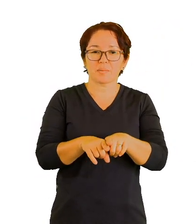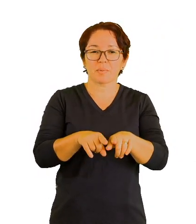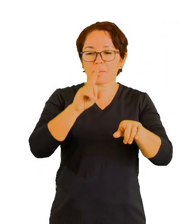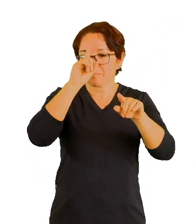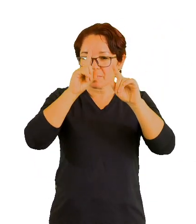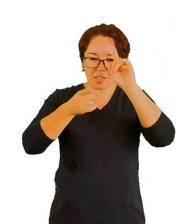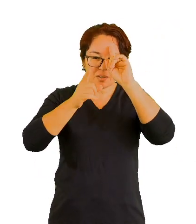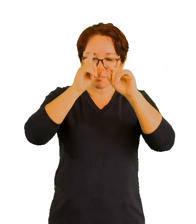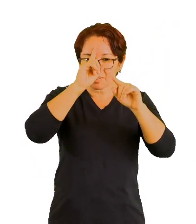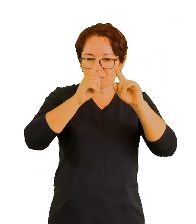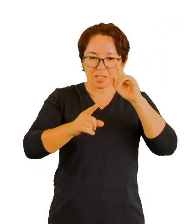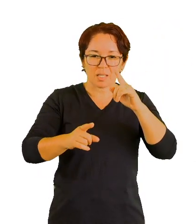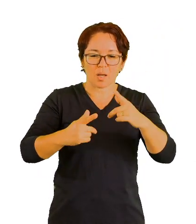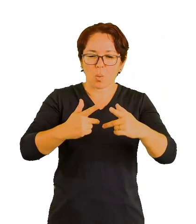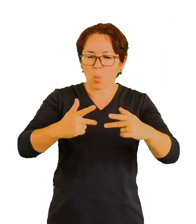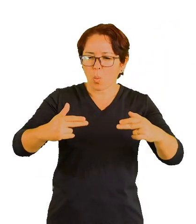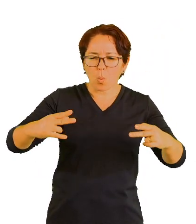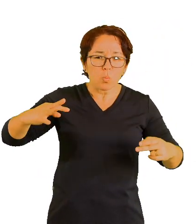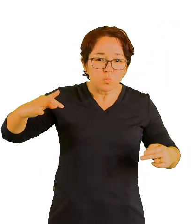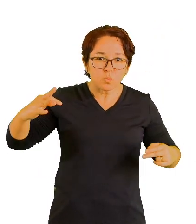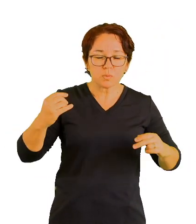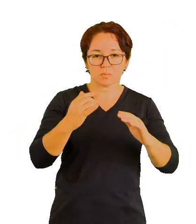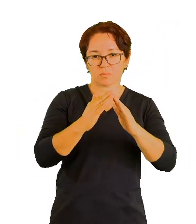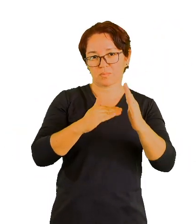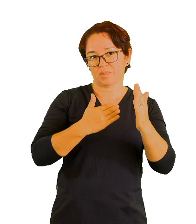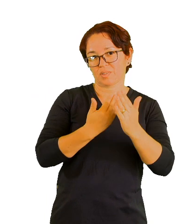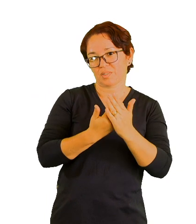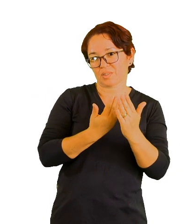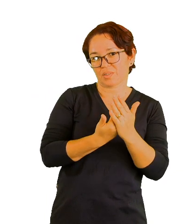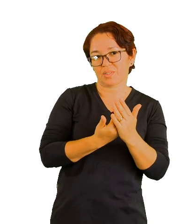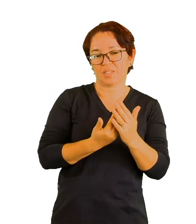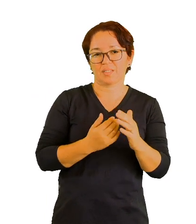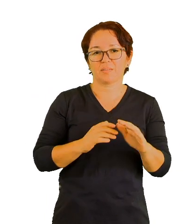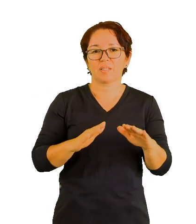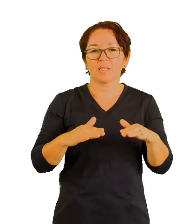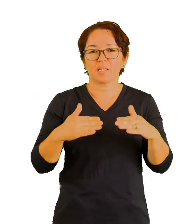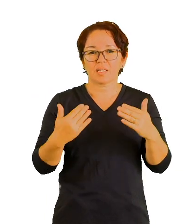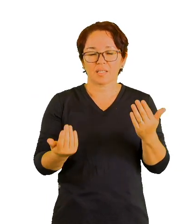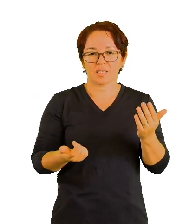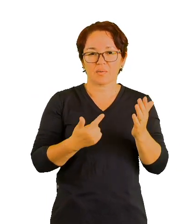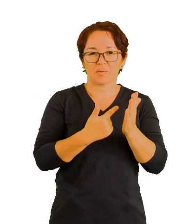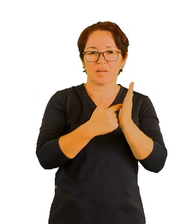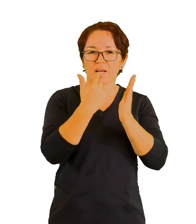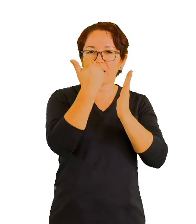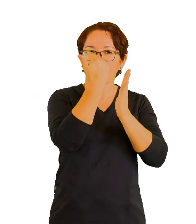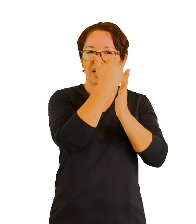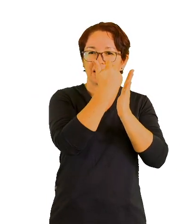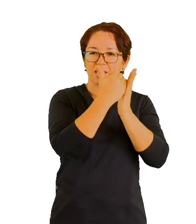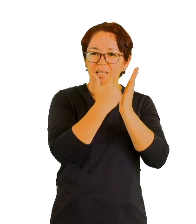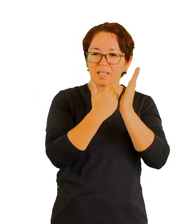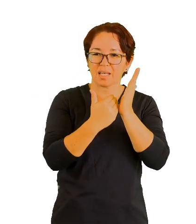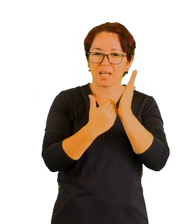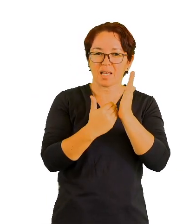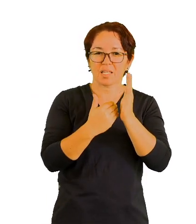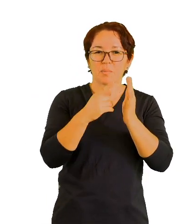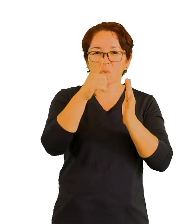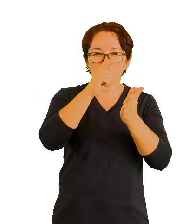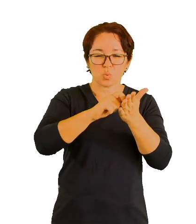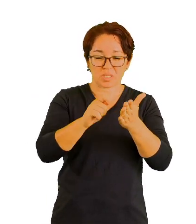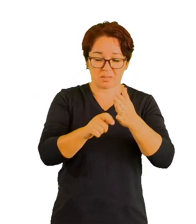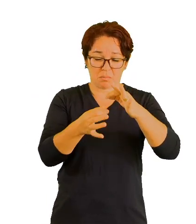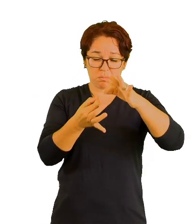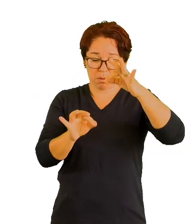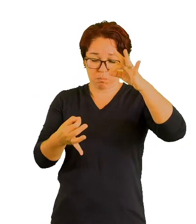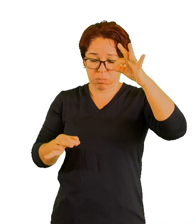Por isso que essa proposta não pede para você fazer o regimento de todas as pessoas envolvidas nesse